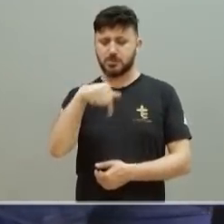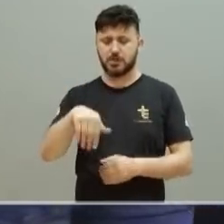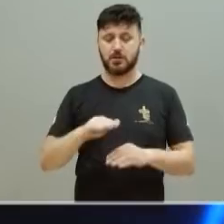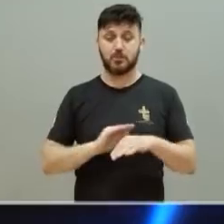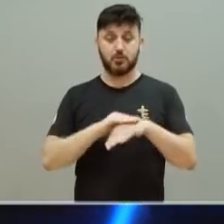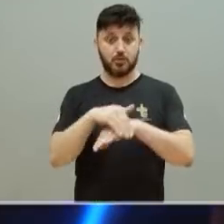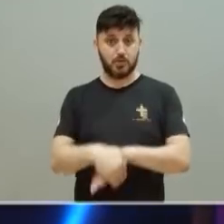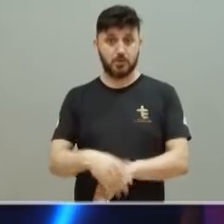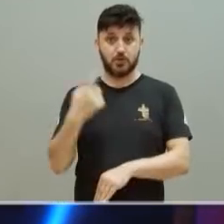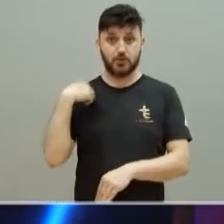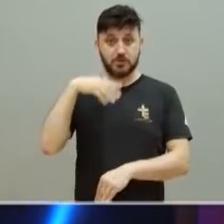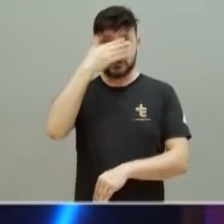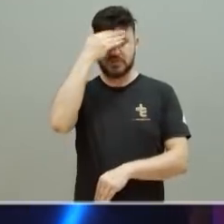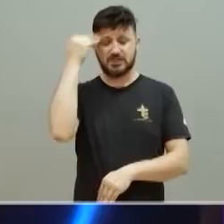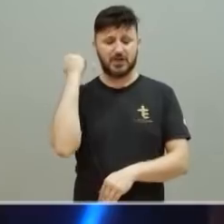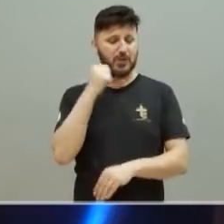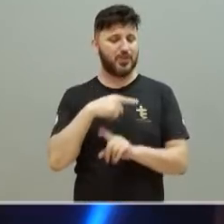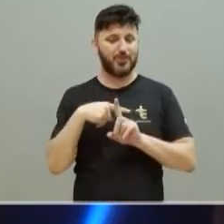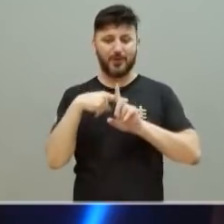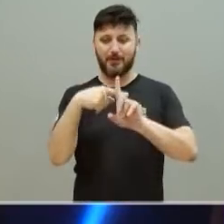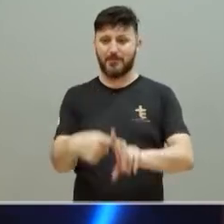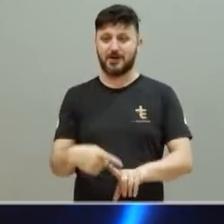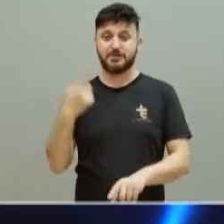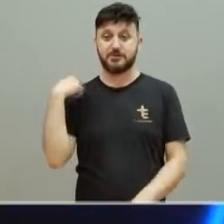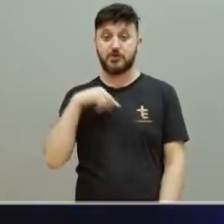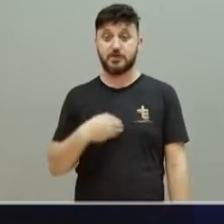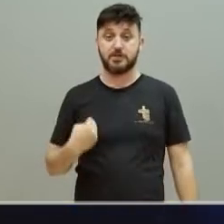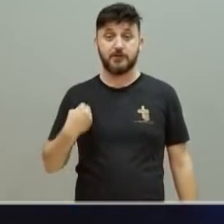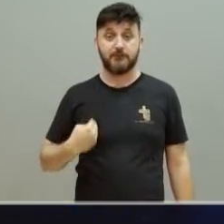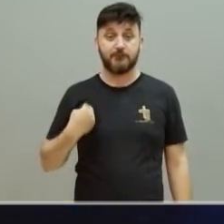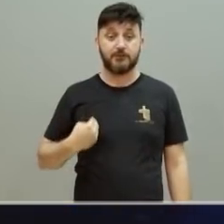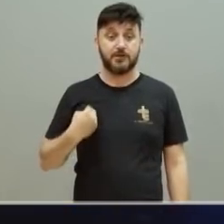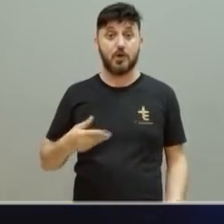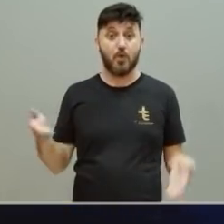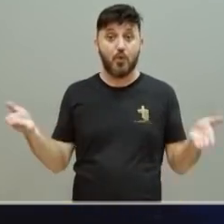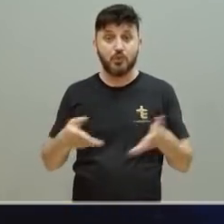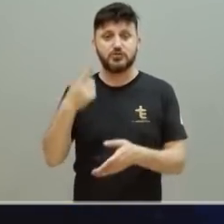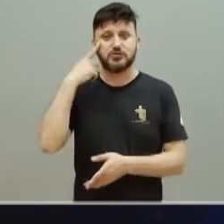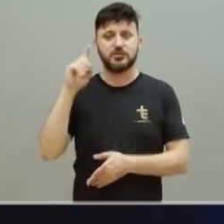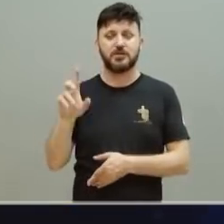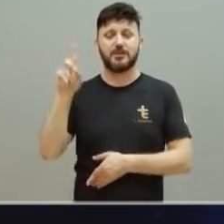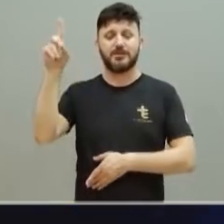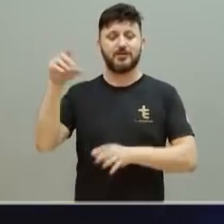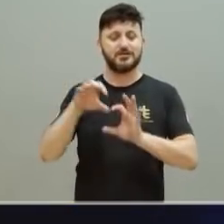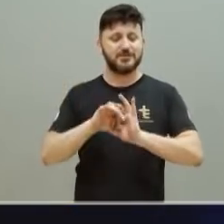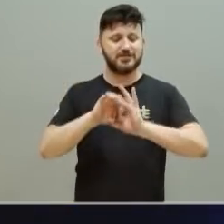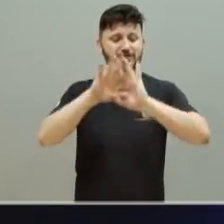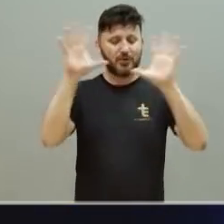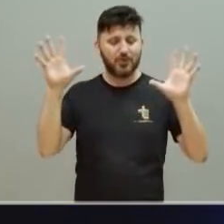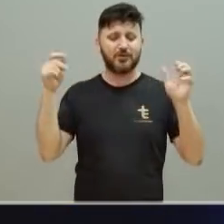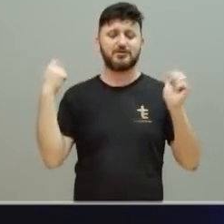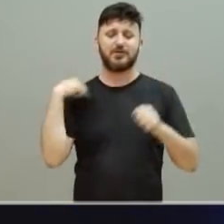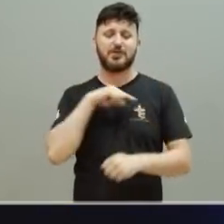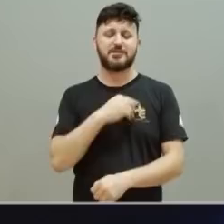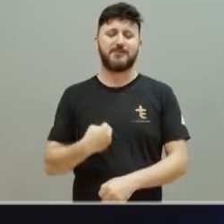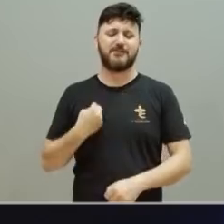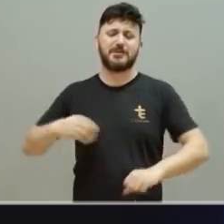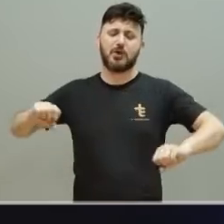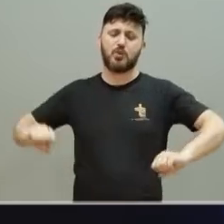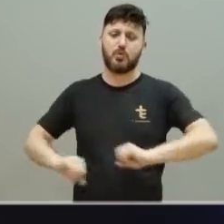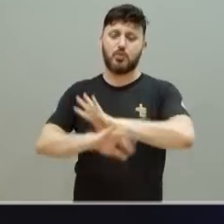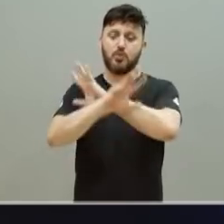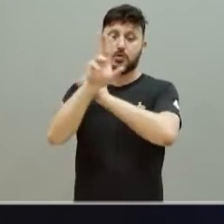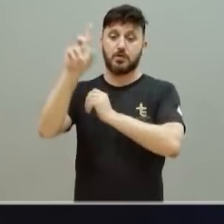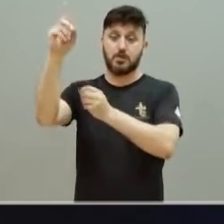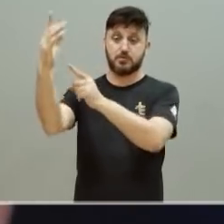vamos esquecer na história da nossa vida. Deus nos reuniu, a glória de Deus vai se